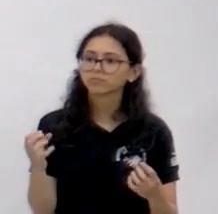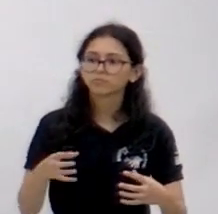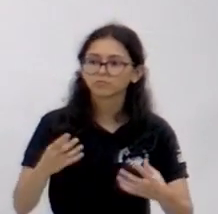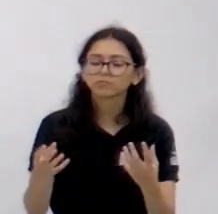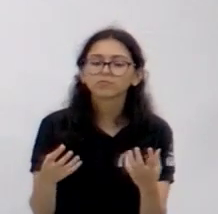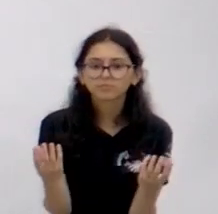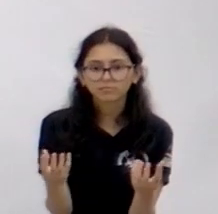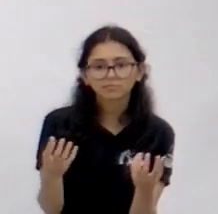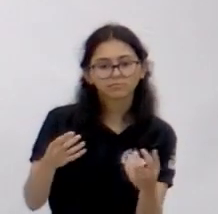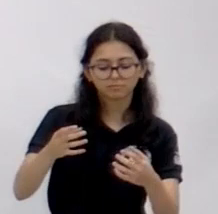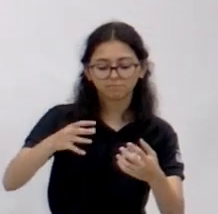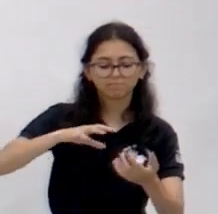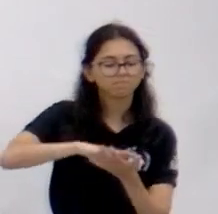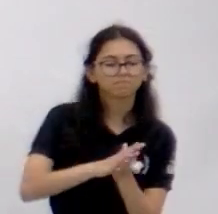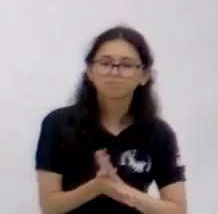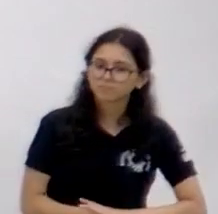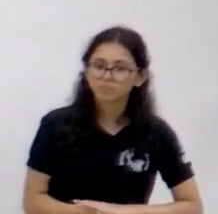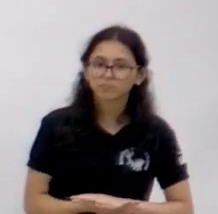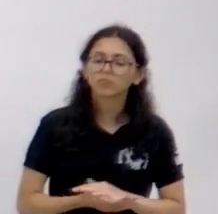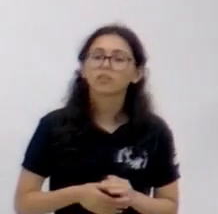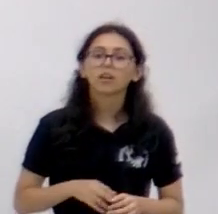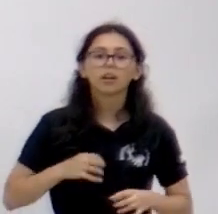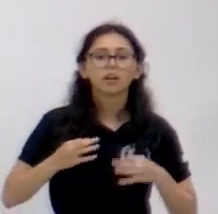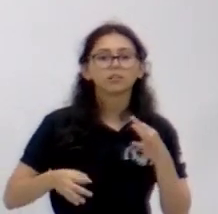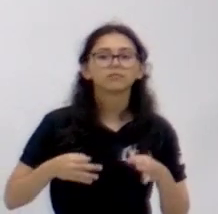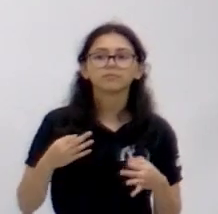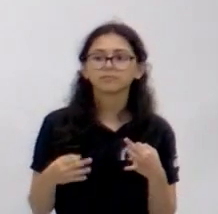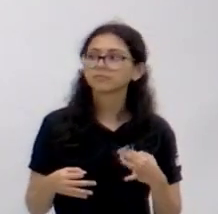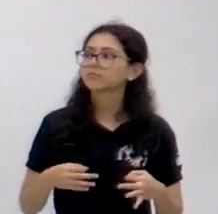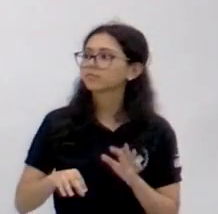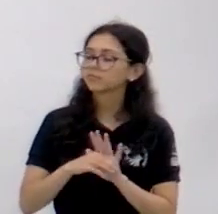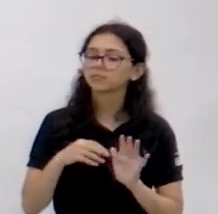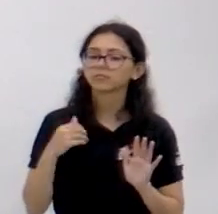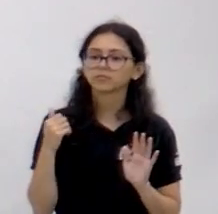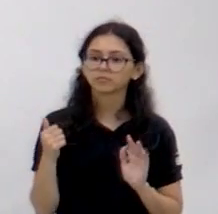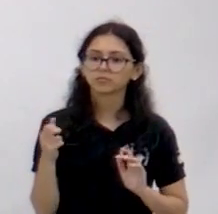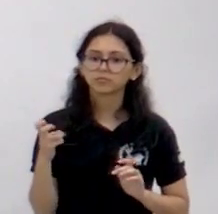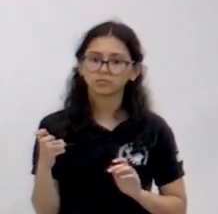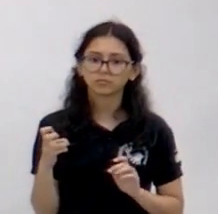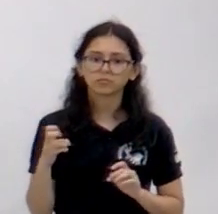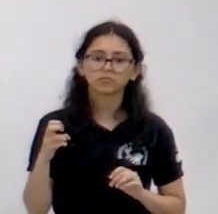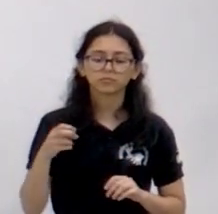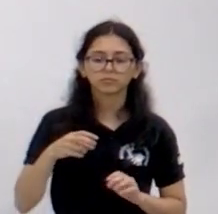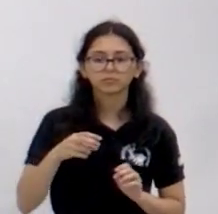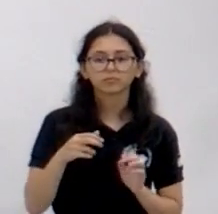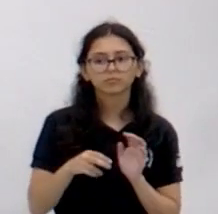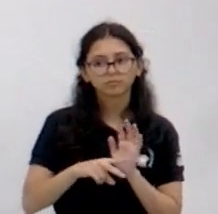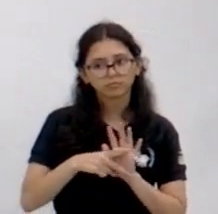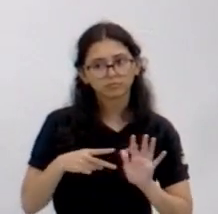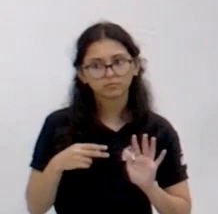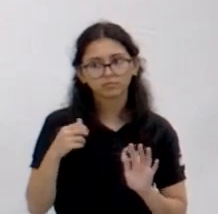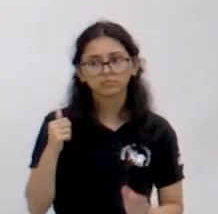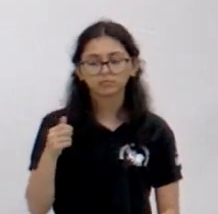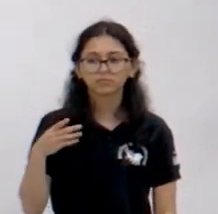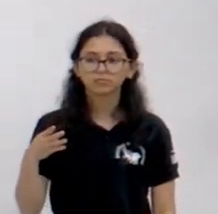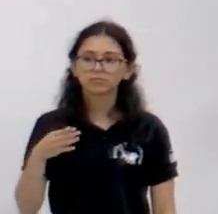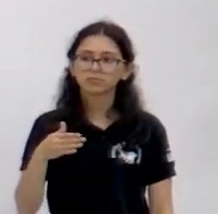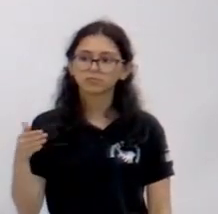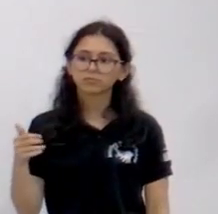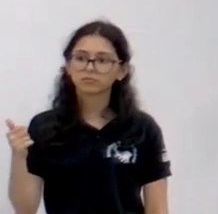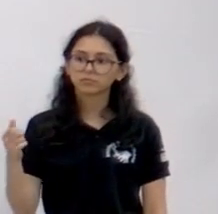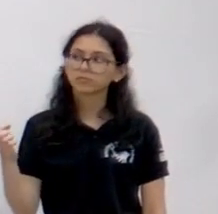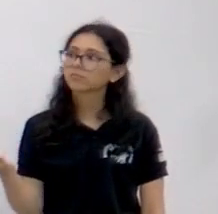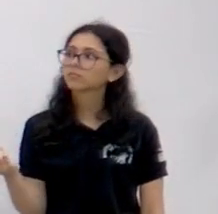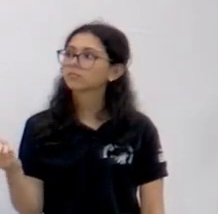na vida de Sansão, registrado lá em Juízes capítulo 15 versos 14 a 16. Chegando ele a Leí, os filisteus lhe saíram ao